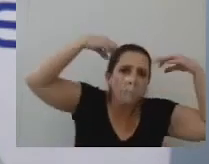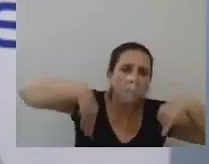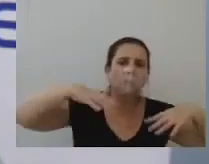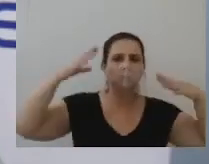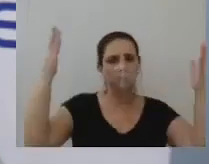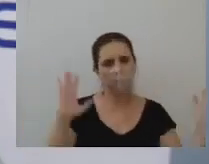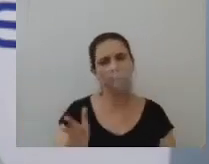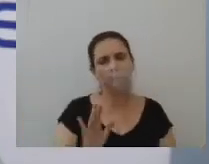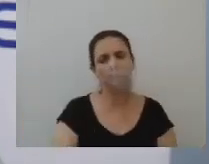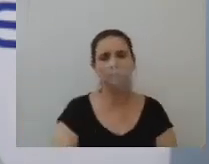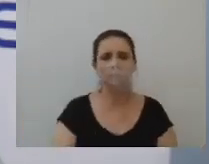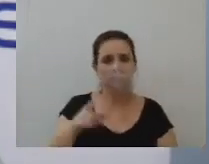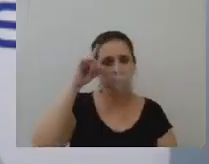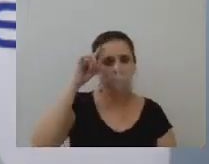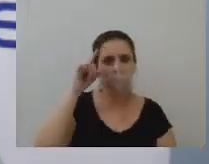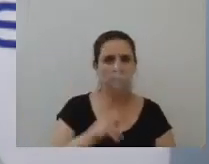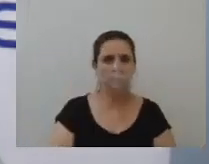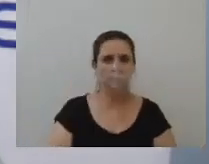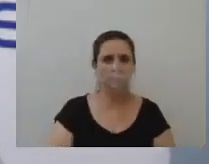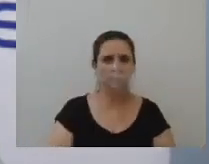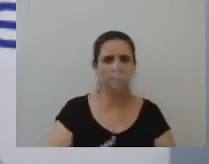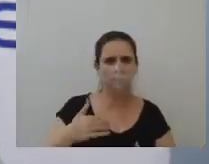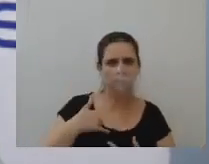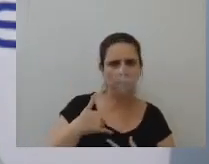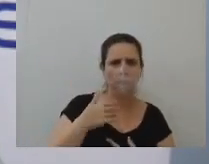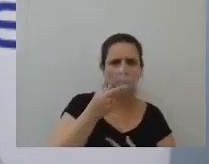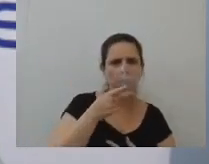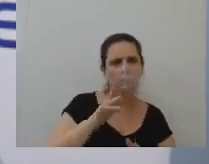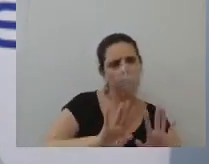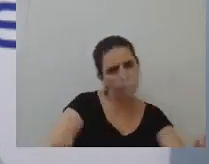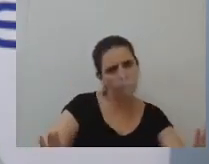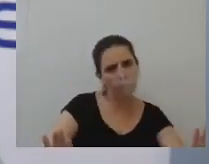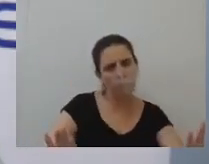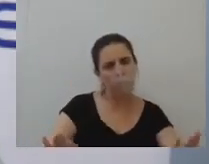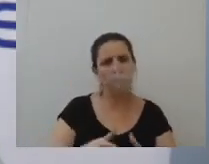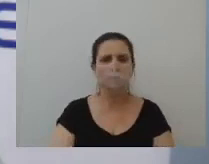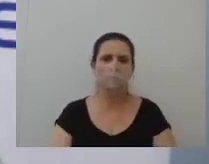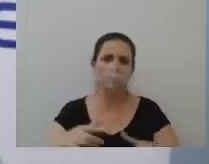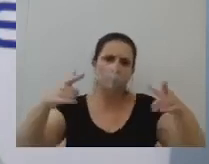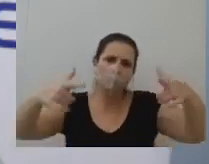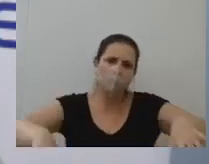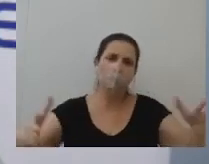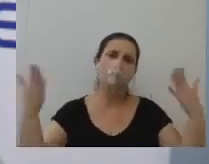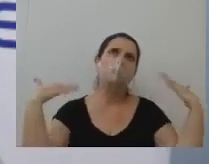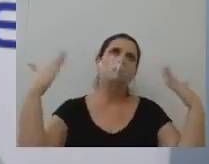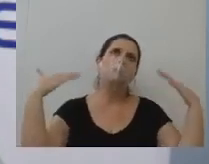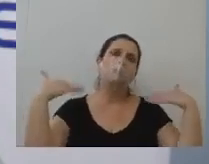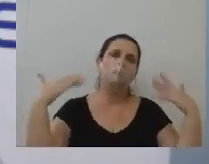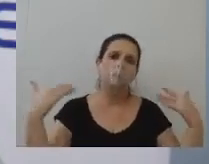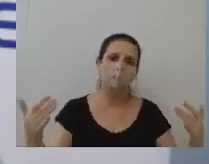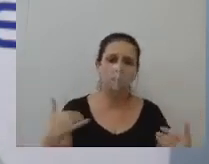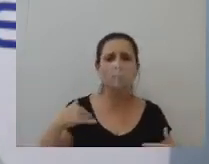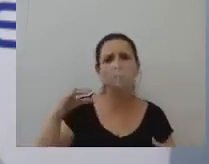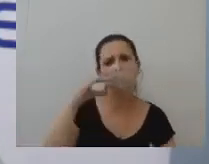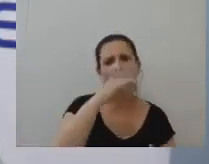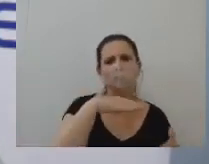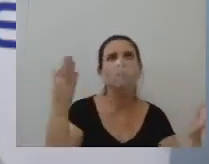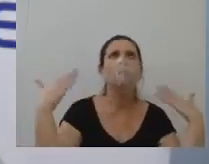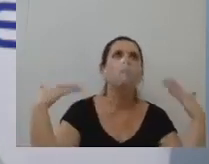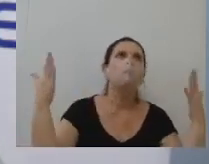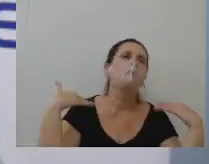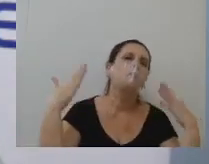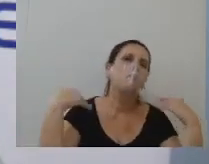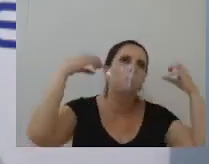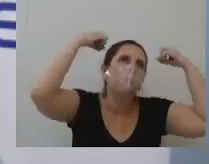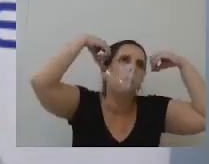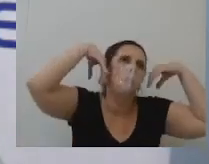dia. Olha, eu falo desse jeito. Quando eu digo que está num ambiente quente, eu chego a dizer, olha, estou com calor, estou